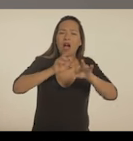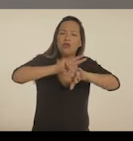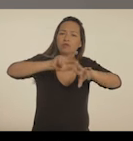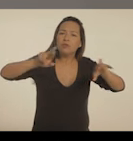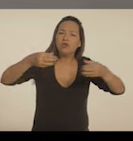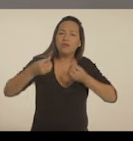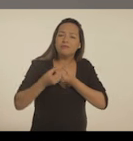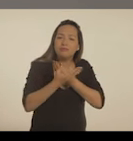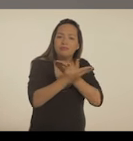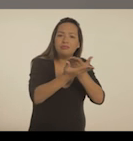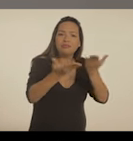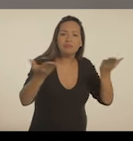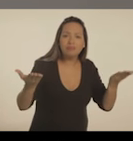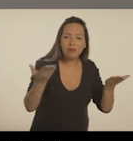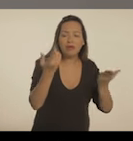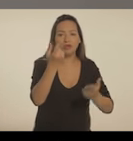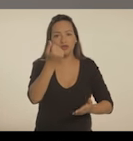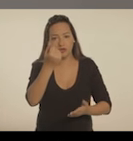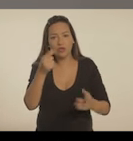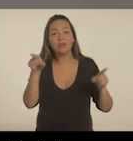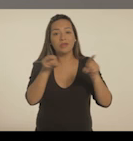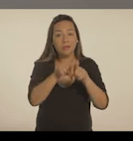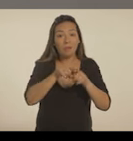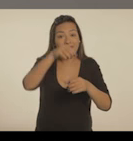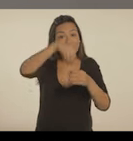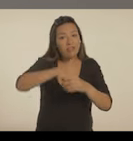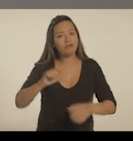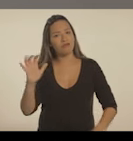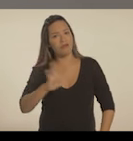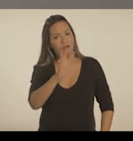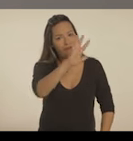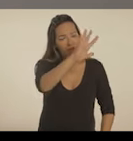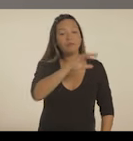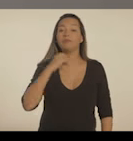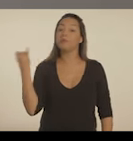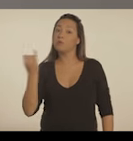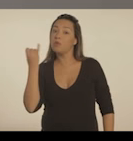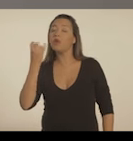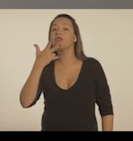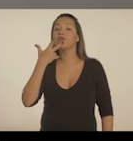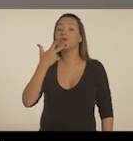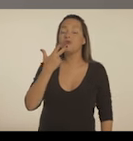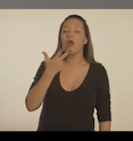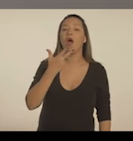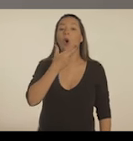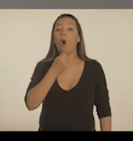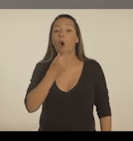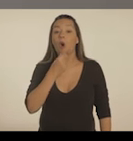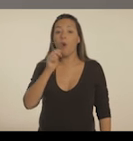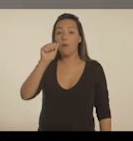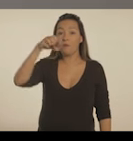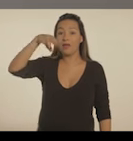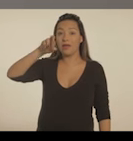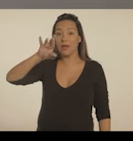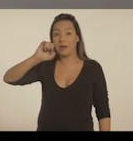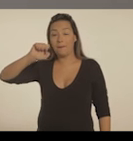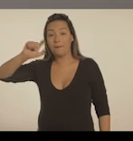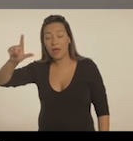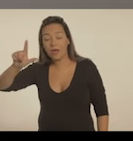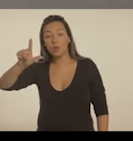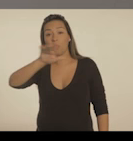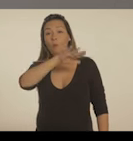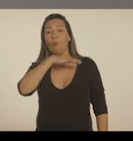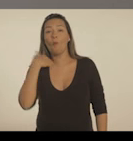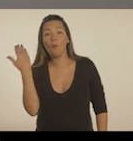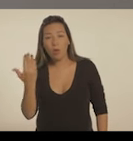Projeto Via Sacra da Rocinha e para a Ação Cristã, também da Rocinha. Importante dizer que quando o pedreiro Amarildo sofreu essa